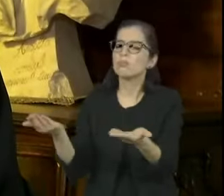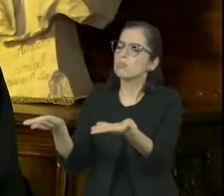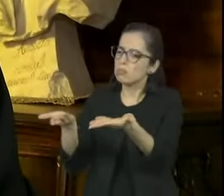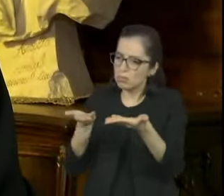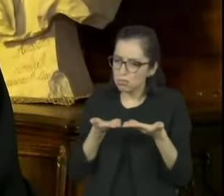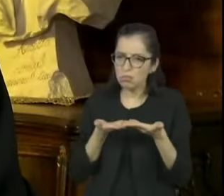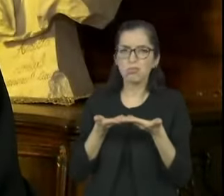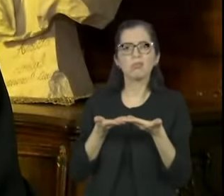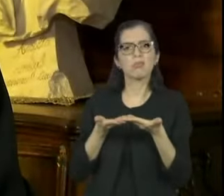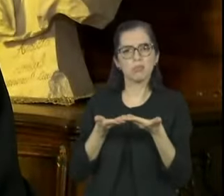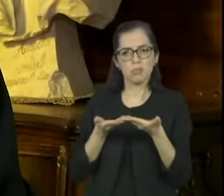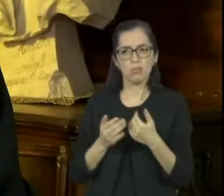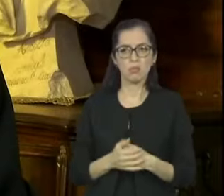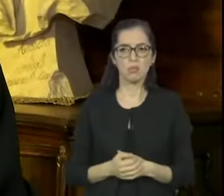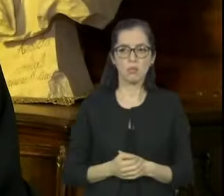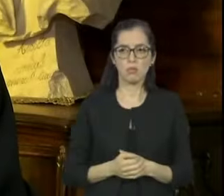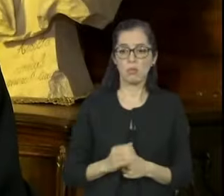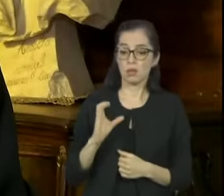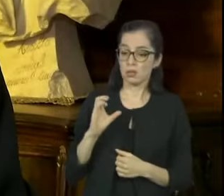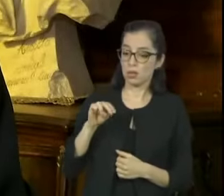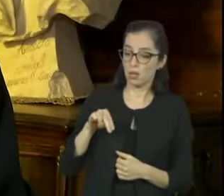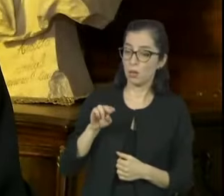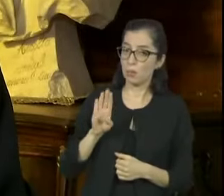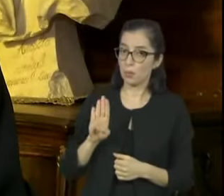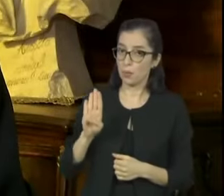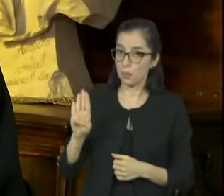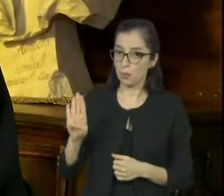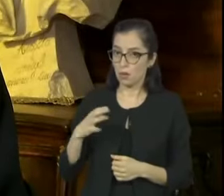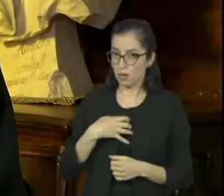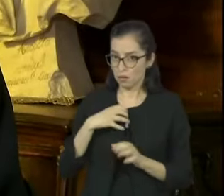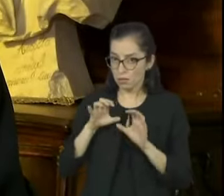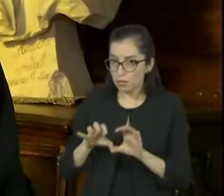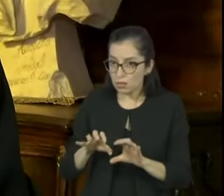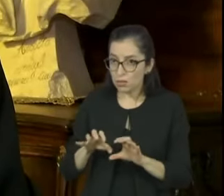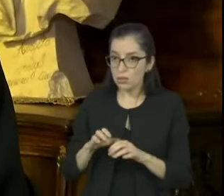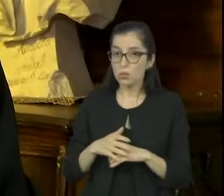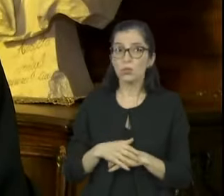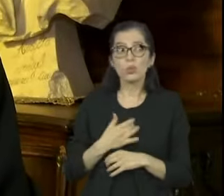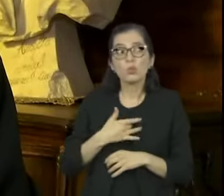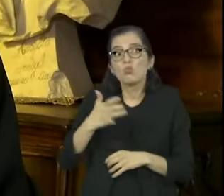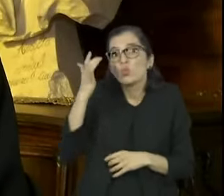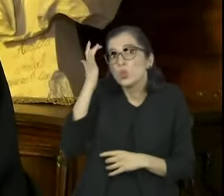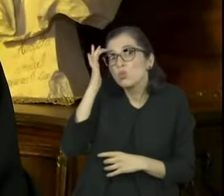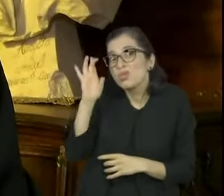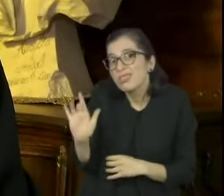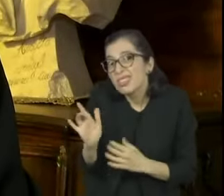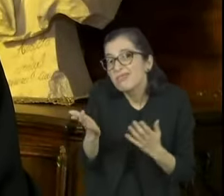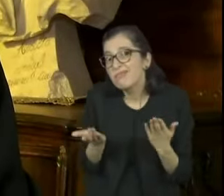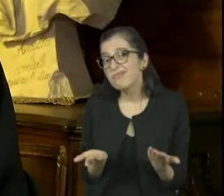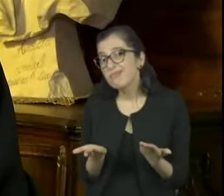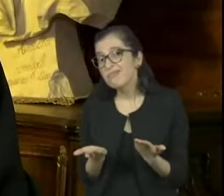da CNBB as questões foram assim também não tem notícia de fato porém